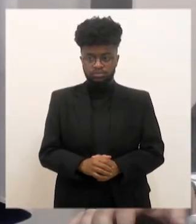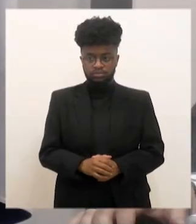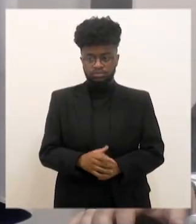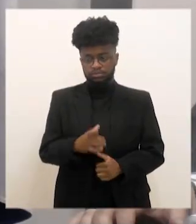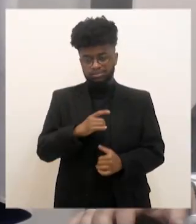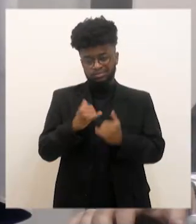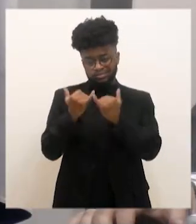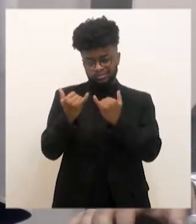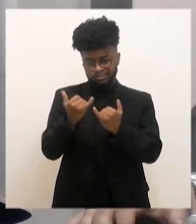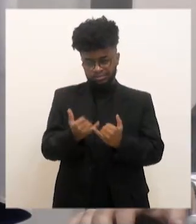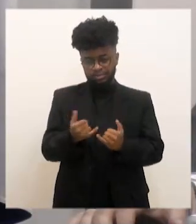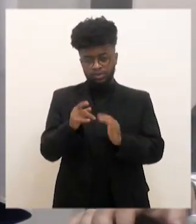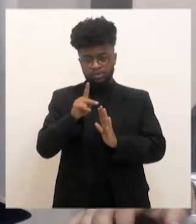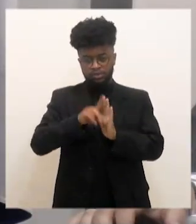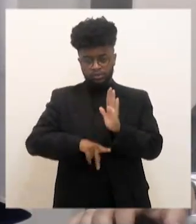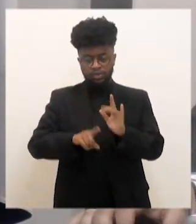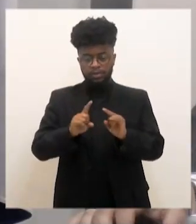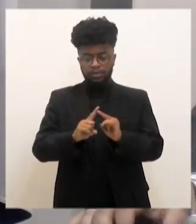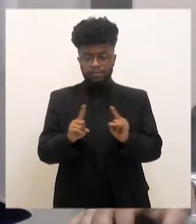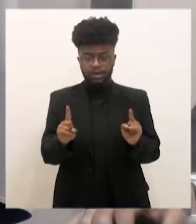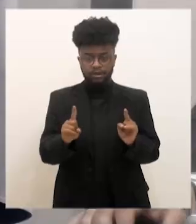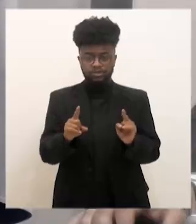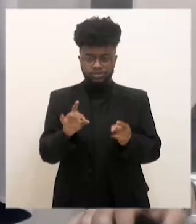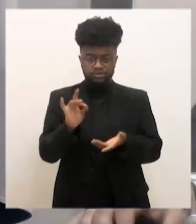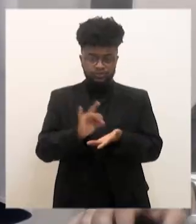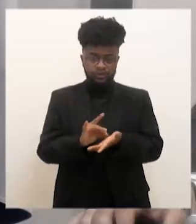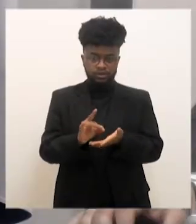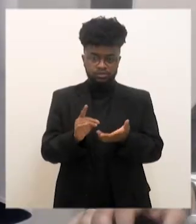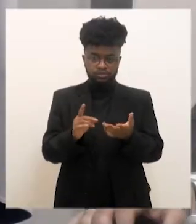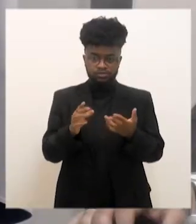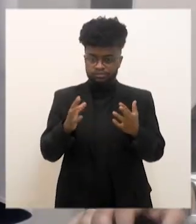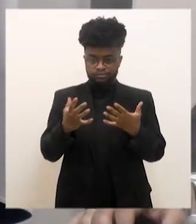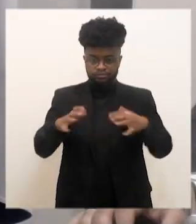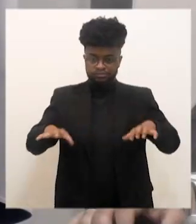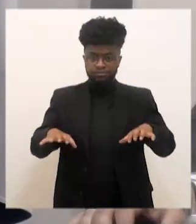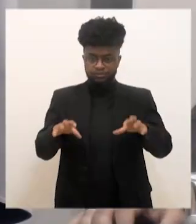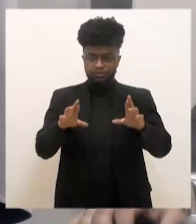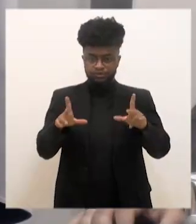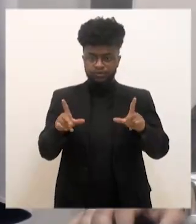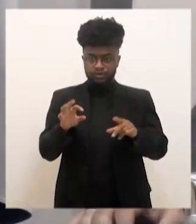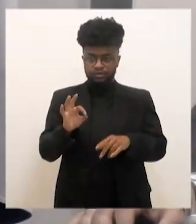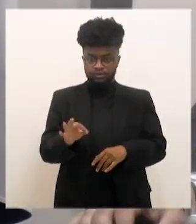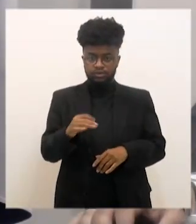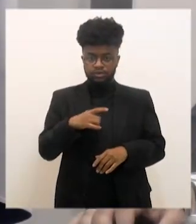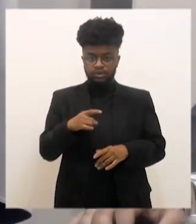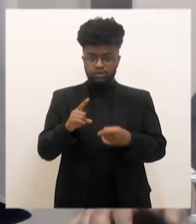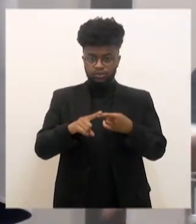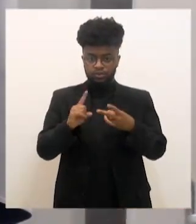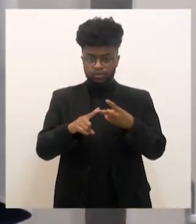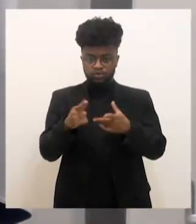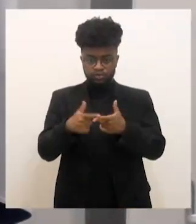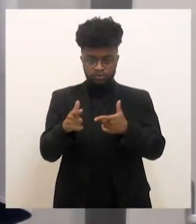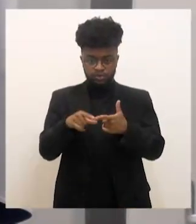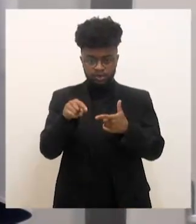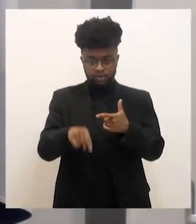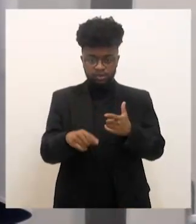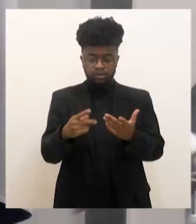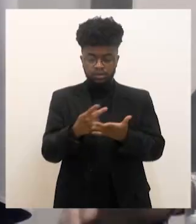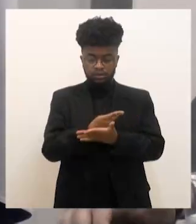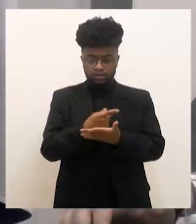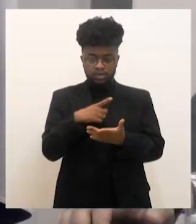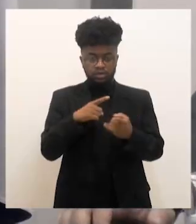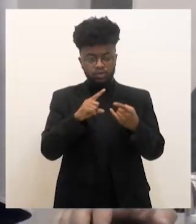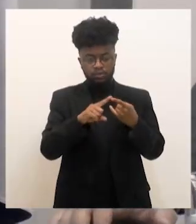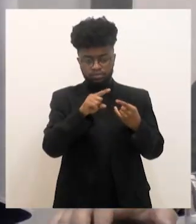de proximidade entre os projetos, mas, na prática, são distintos, realmente, dois problemas que o Rio de Janeiro enfrenta. Um que está sendo tratado pelo